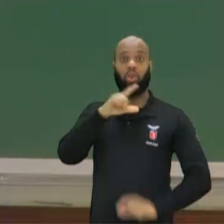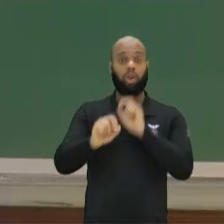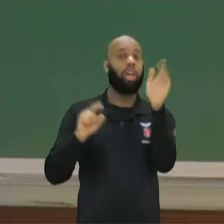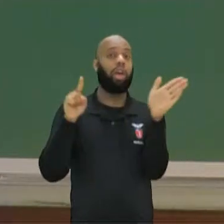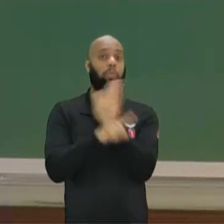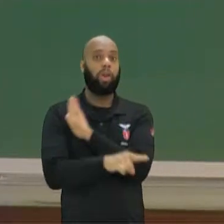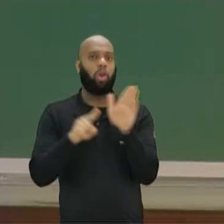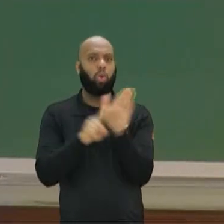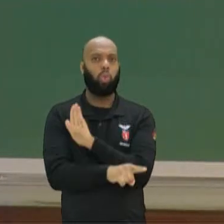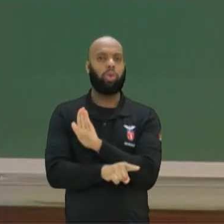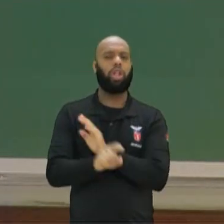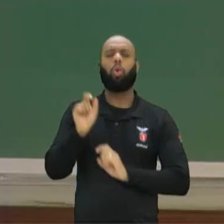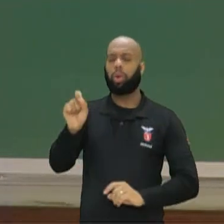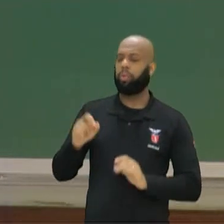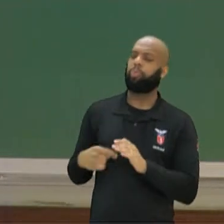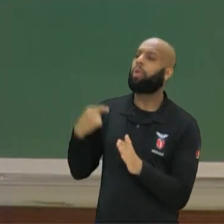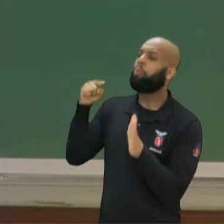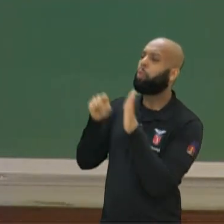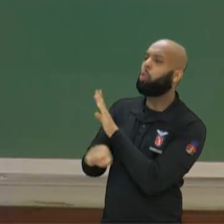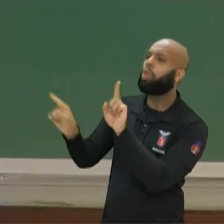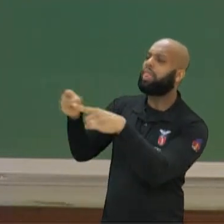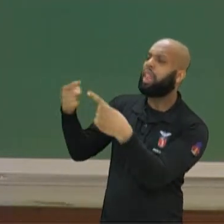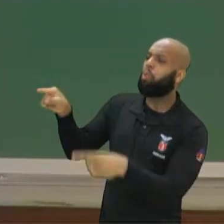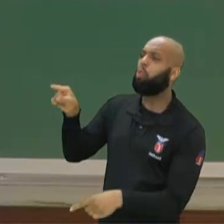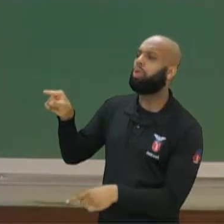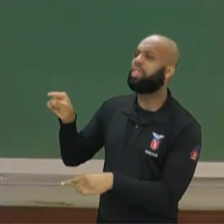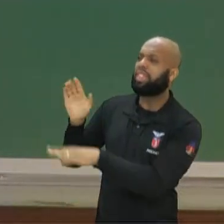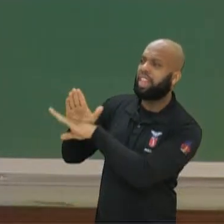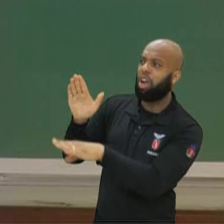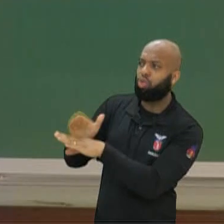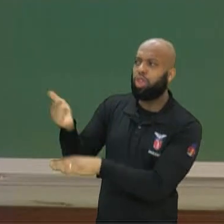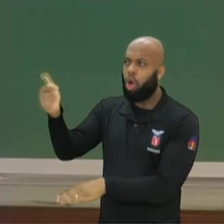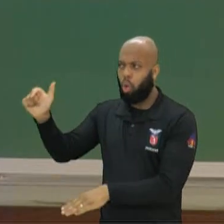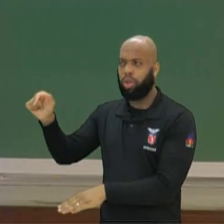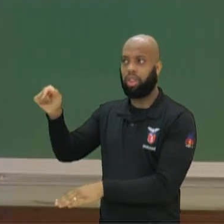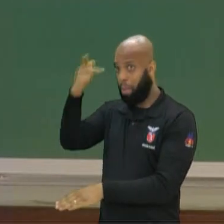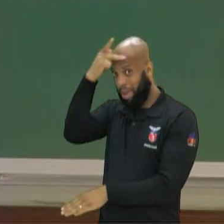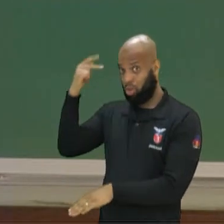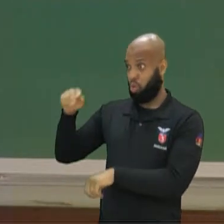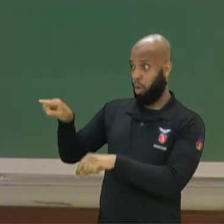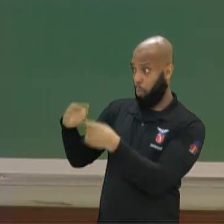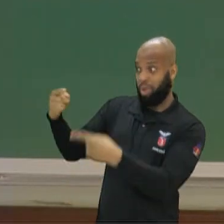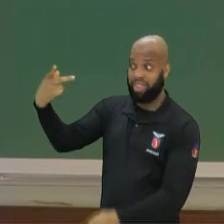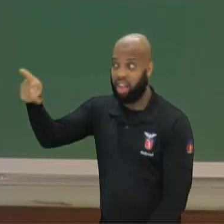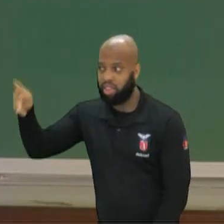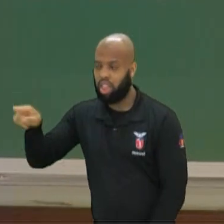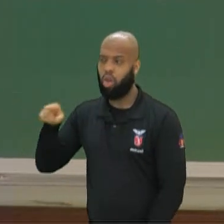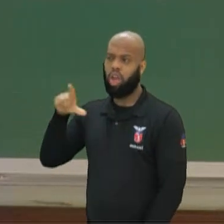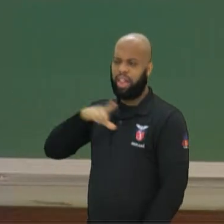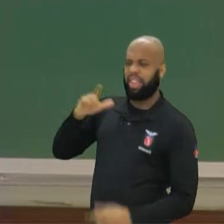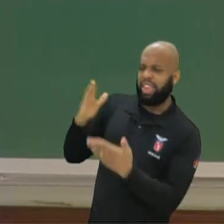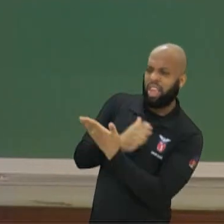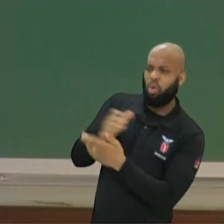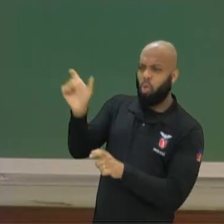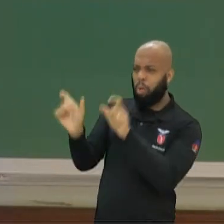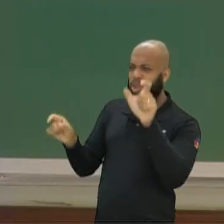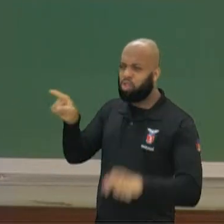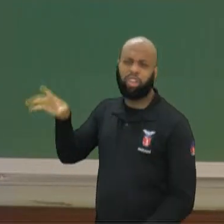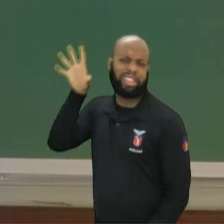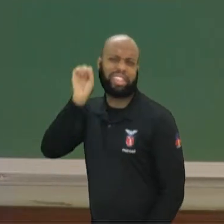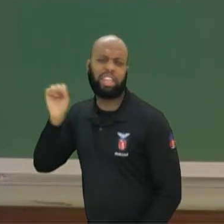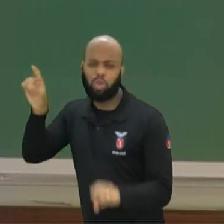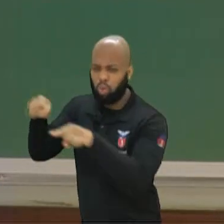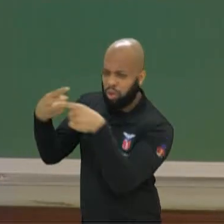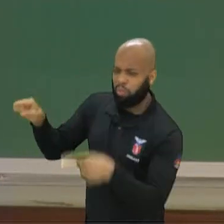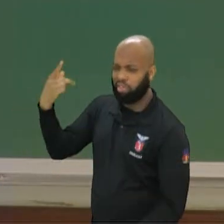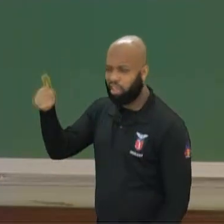se a repórter perguntou que a música dela ajuda muitas pessoas em momentos difíceis e se porventura ela tinha algum cantor,